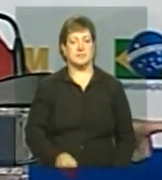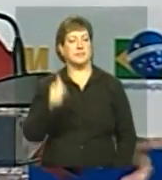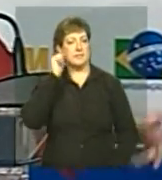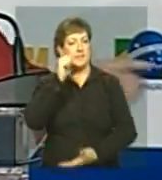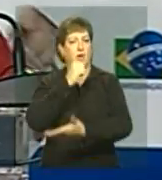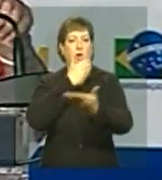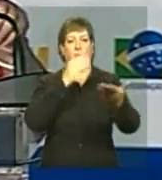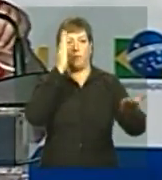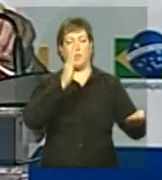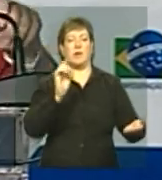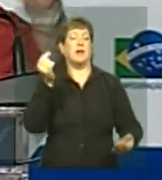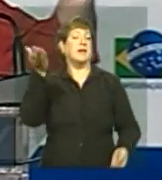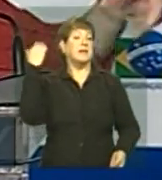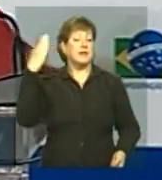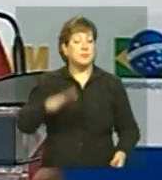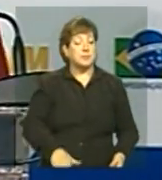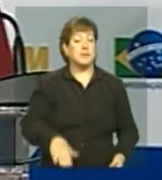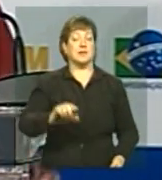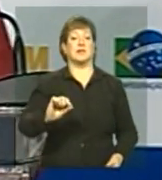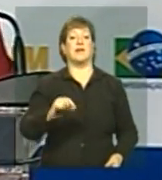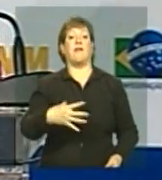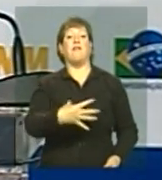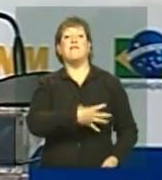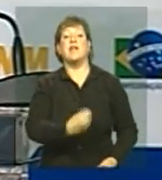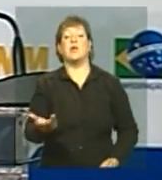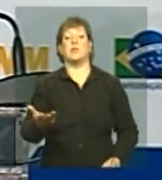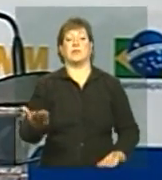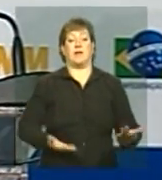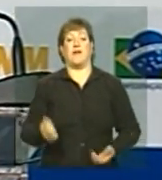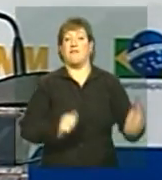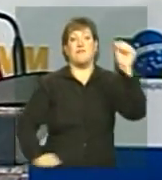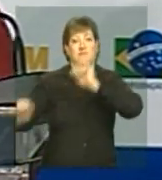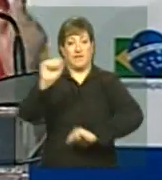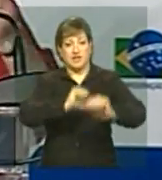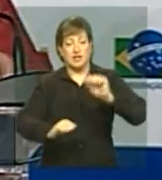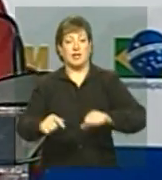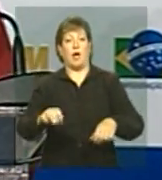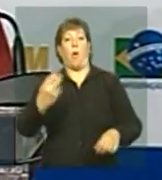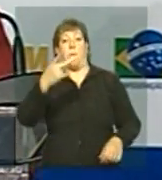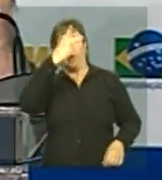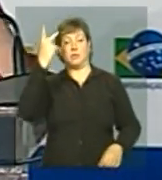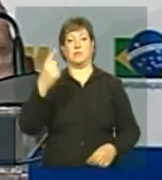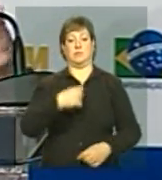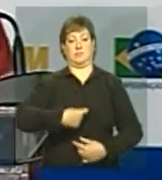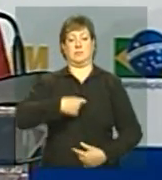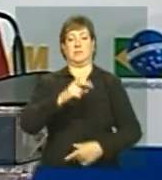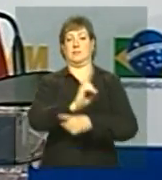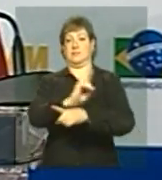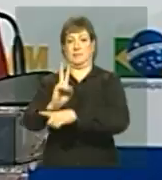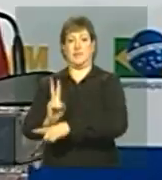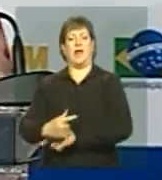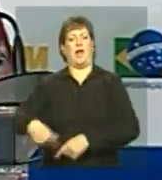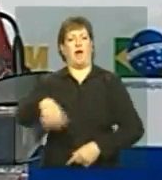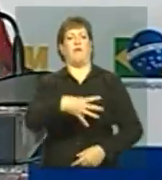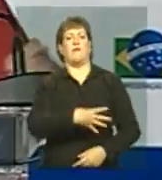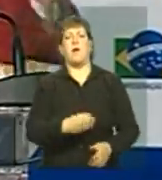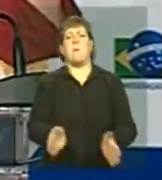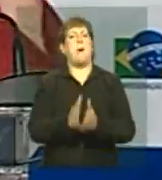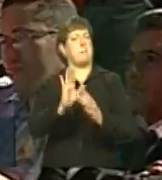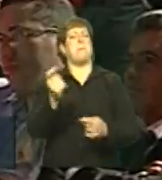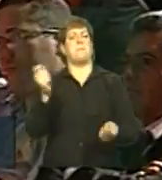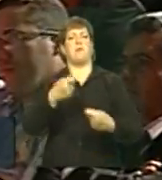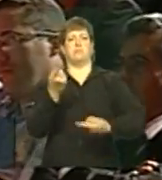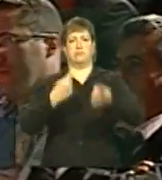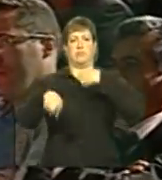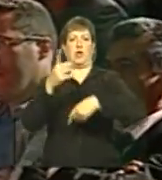vindo, filhos da faxineira, filhos do porteiro, que serão capazes de virar doutores ou